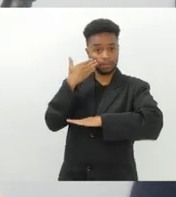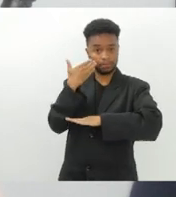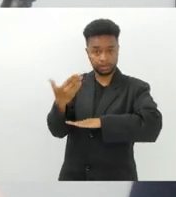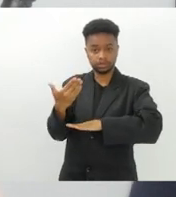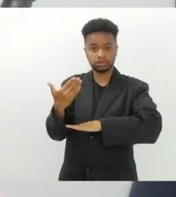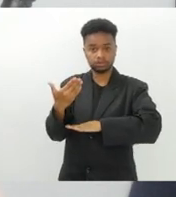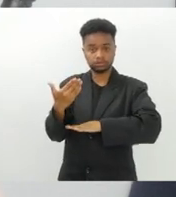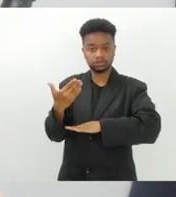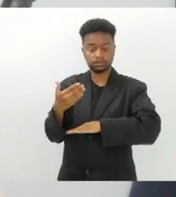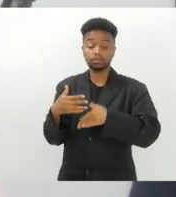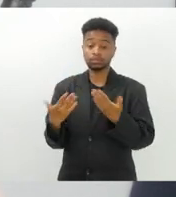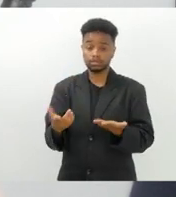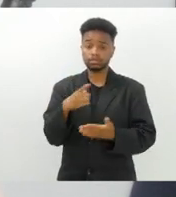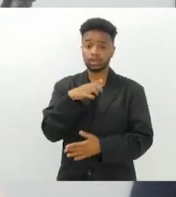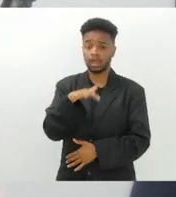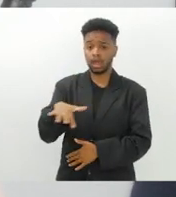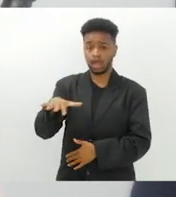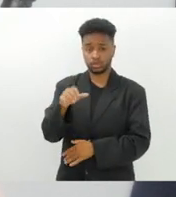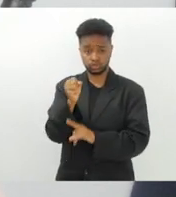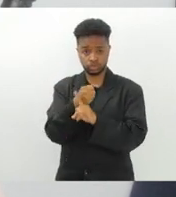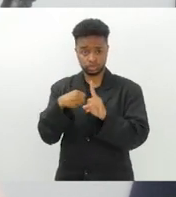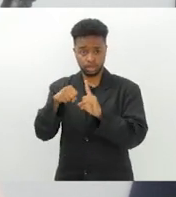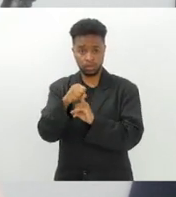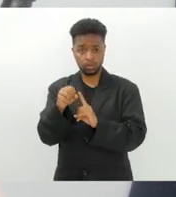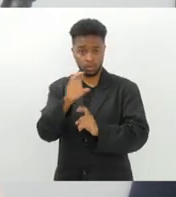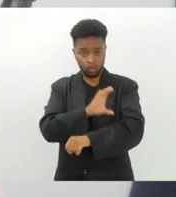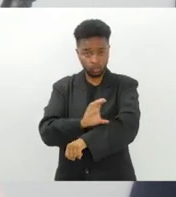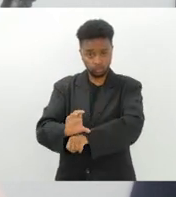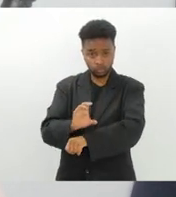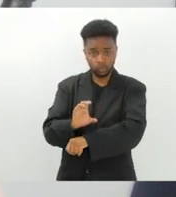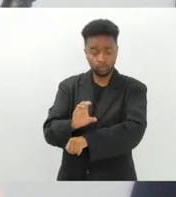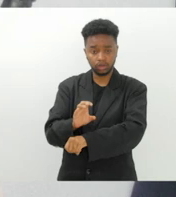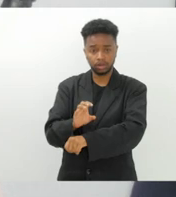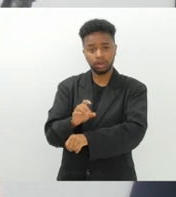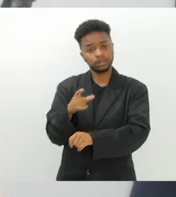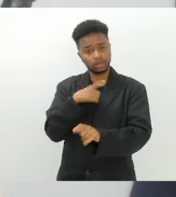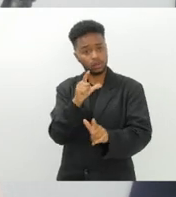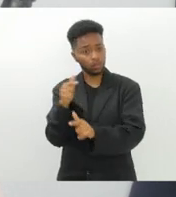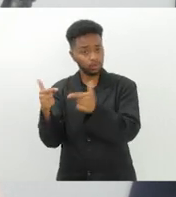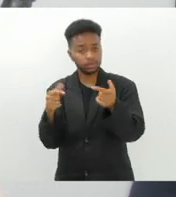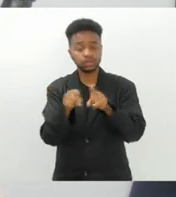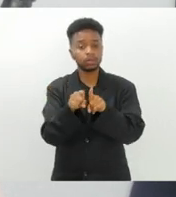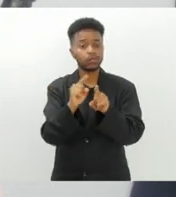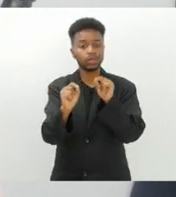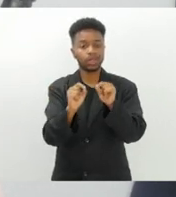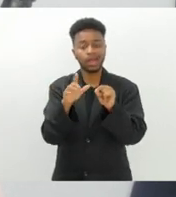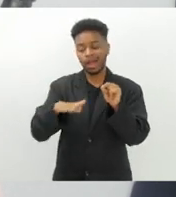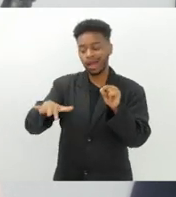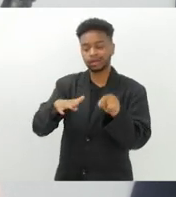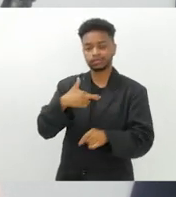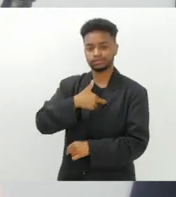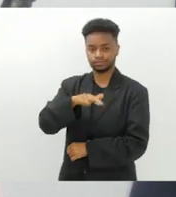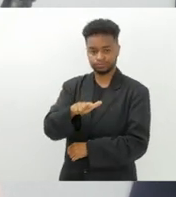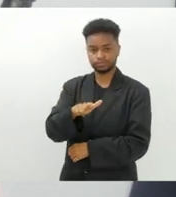E, além dessa esfera social, da cultura, nós temos outra, que é a parte religiosa,